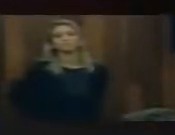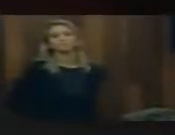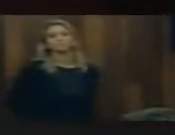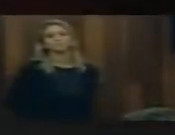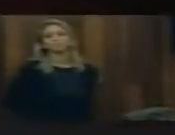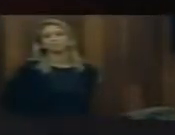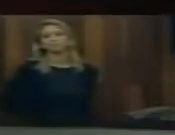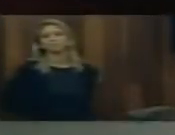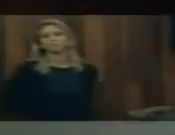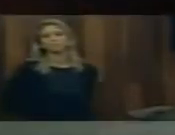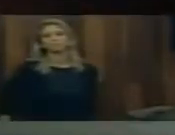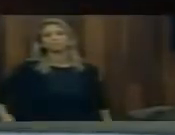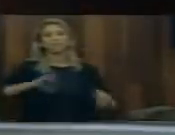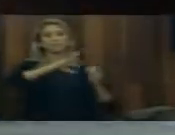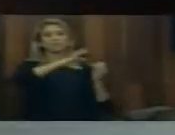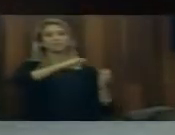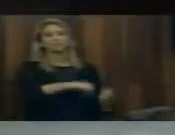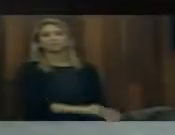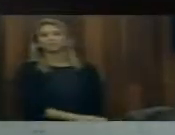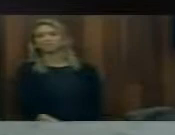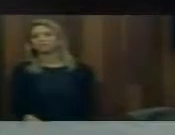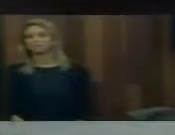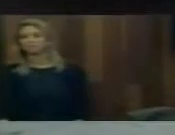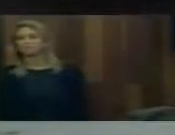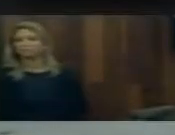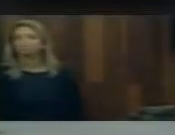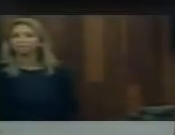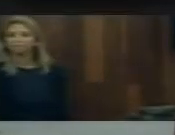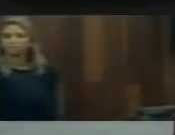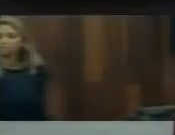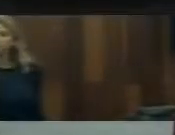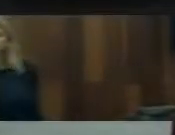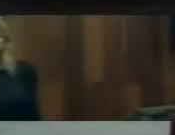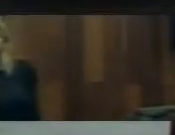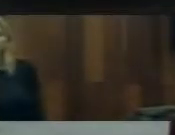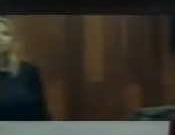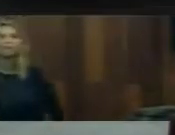Está liberada aí a tribuna.